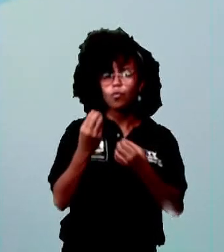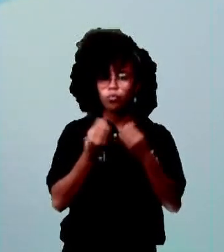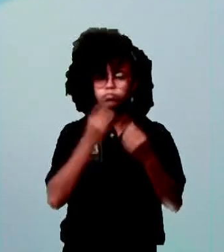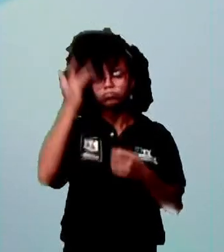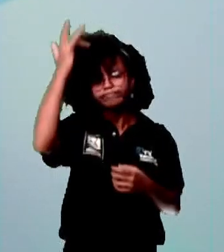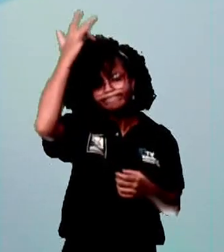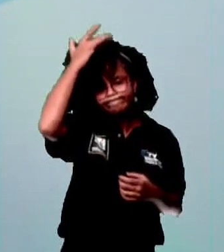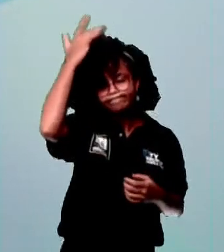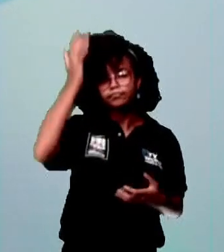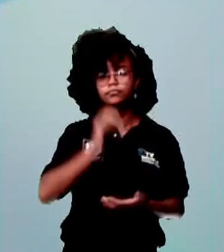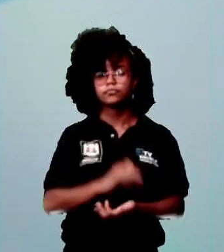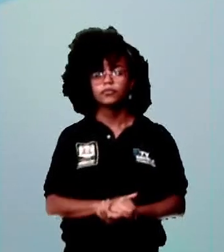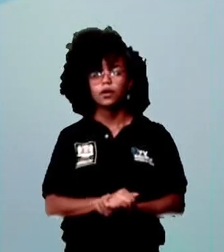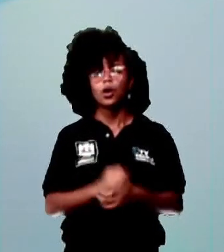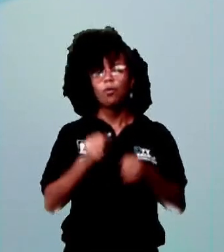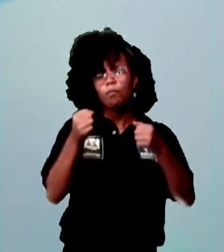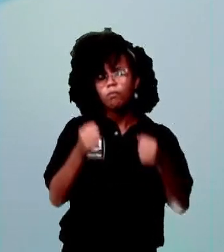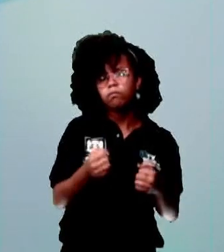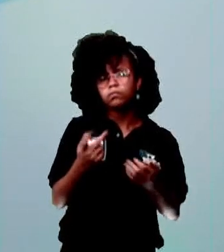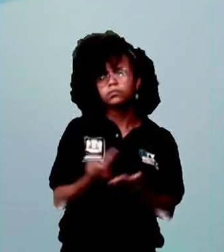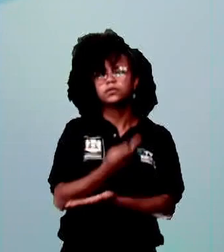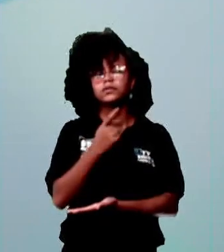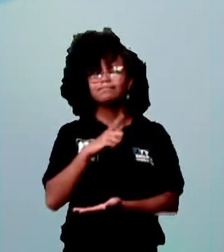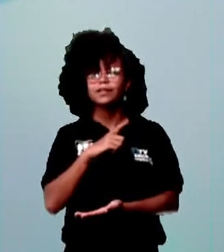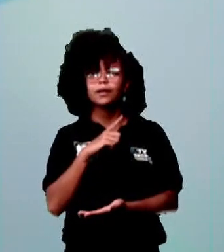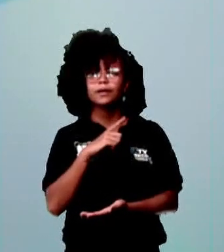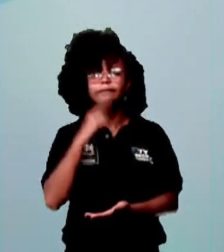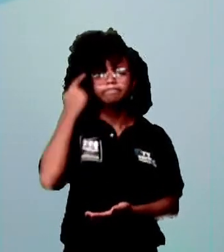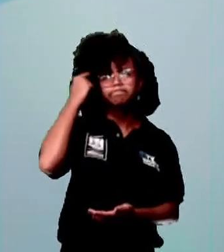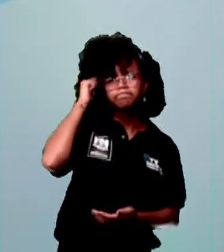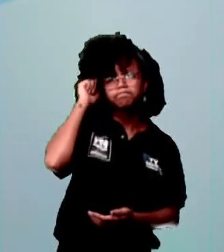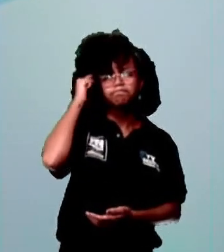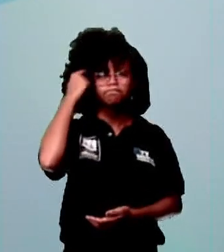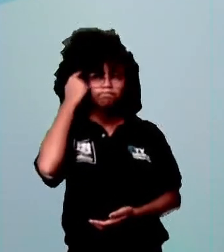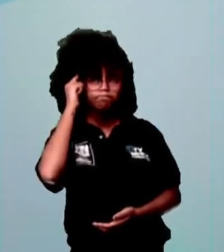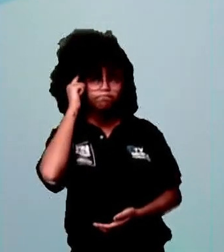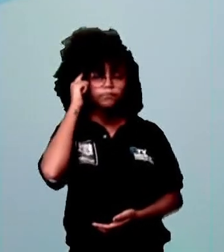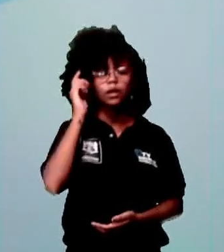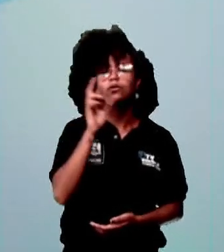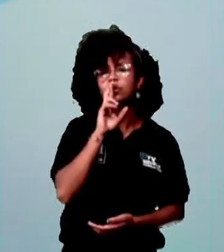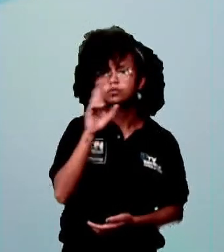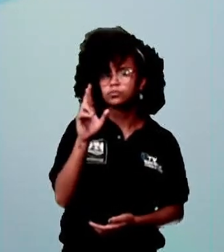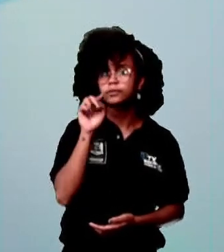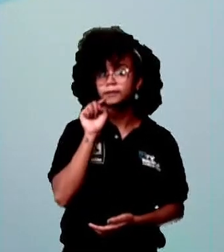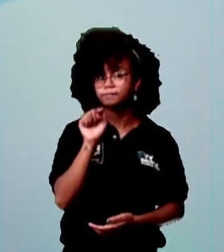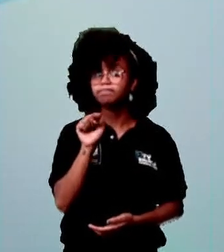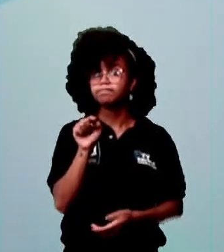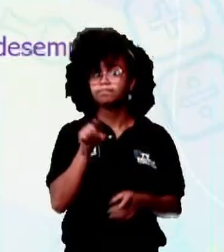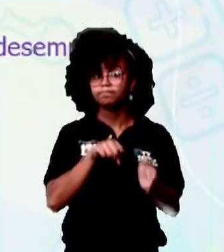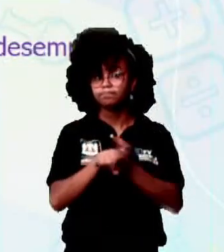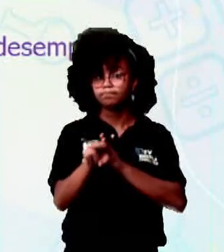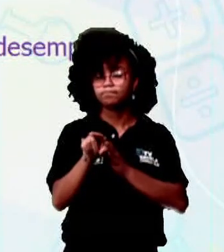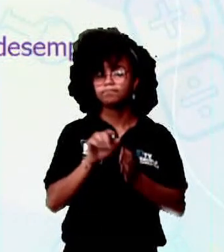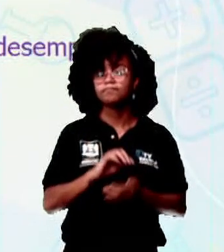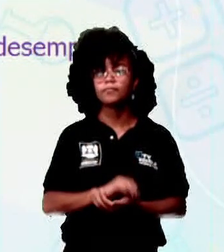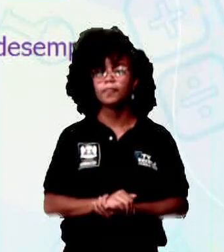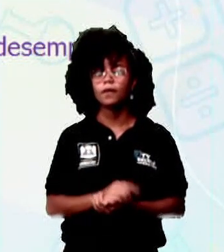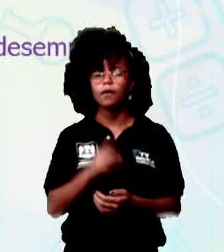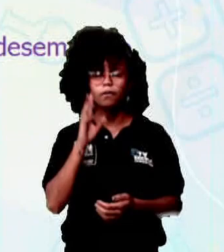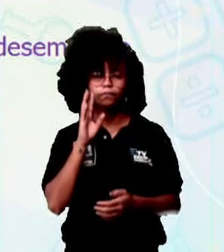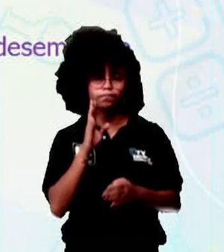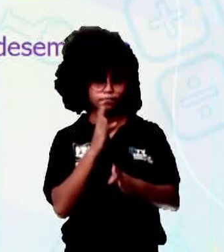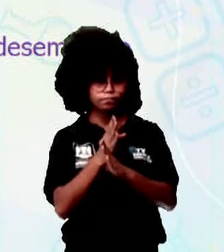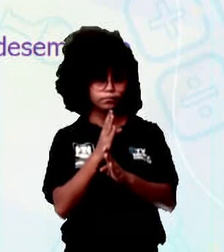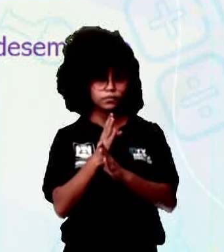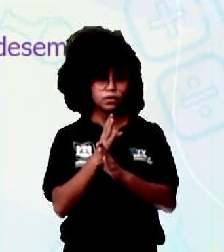tirinha, e isso pode gerar dúvidas na hora de responder uma questão como esta. Observem. Não